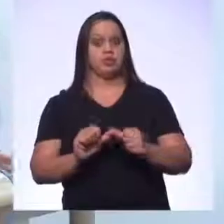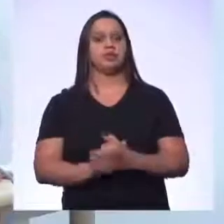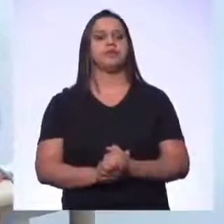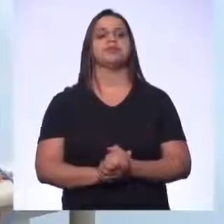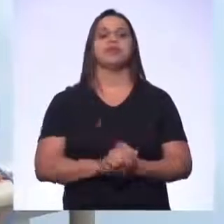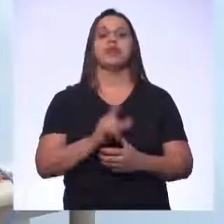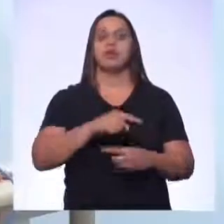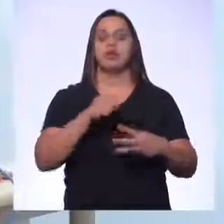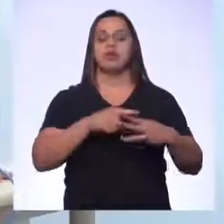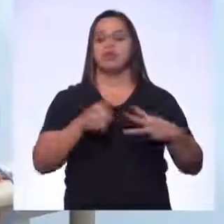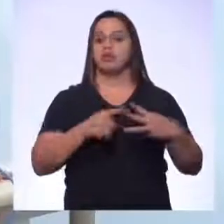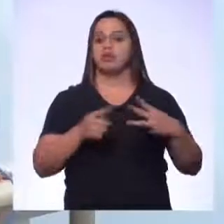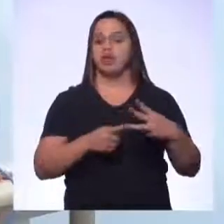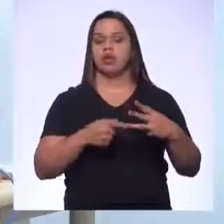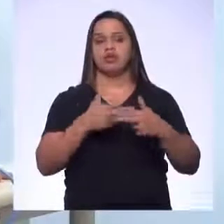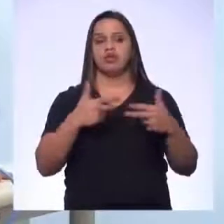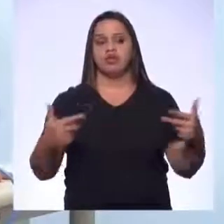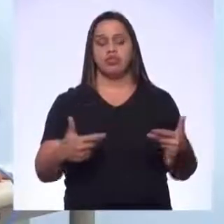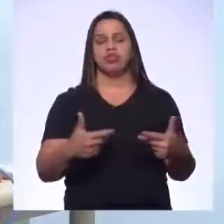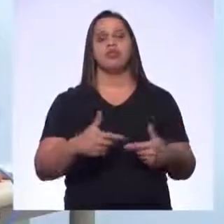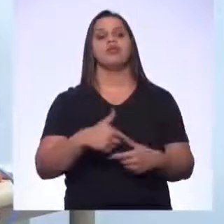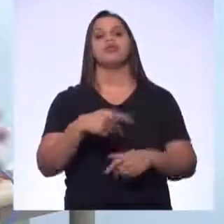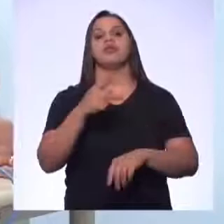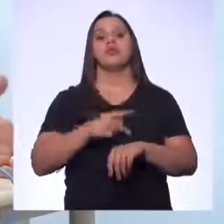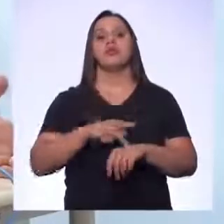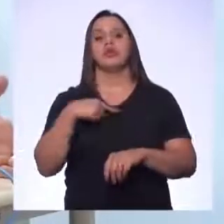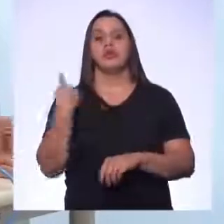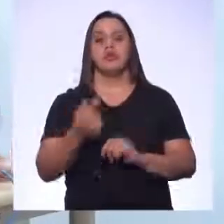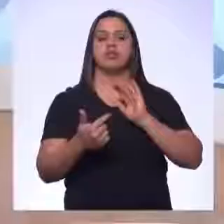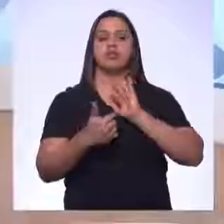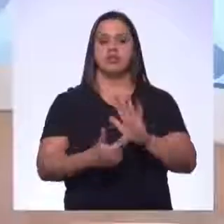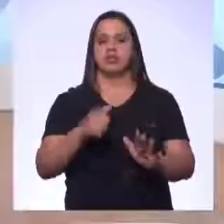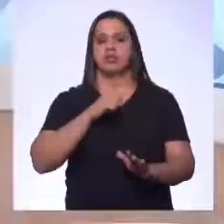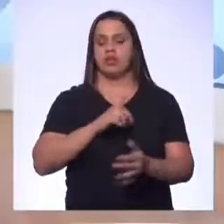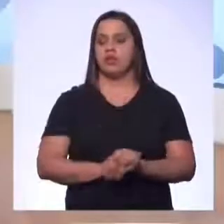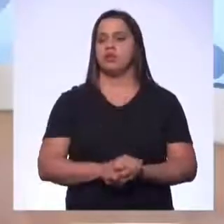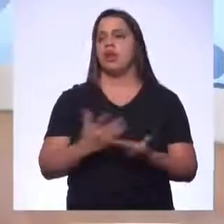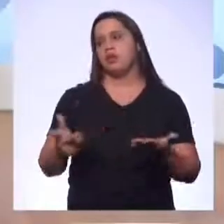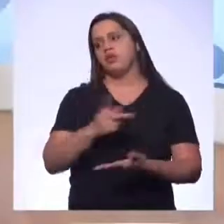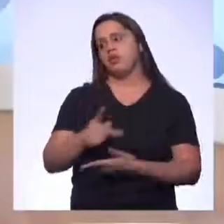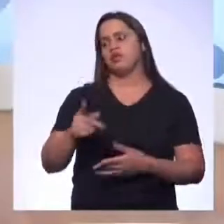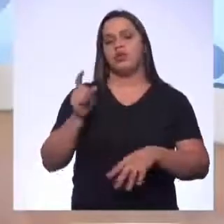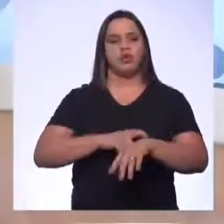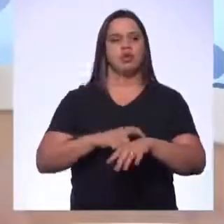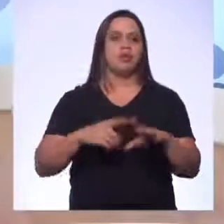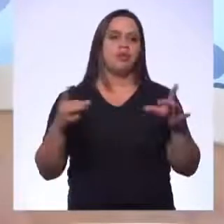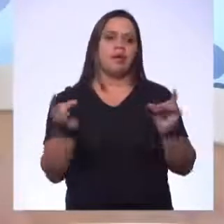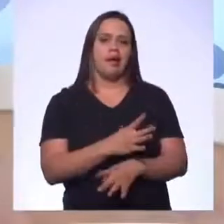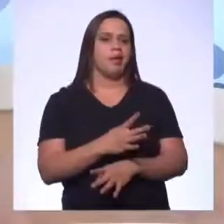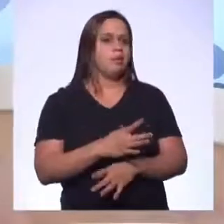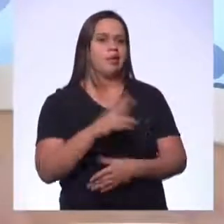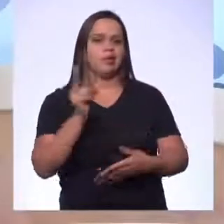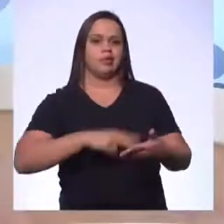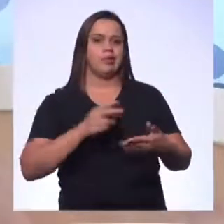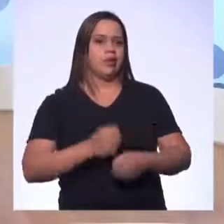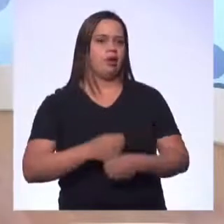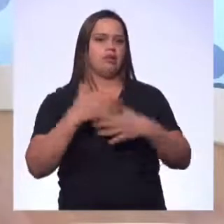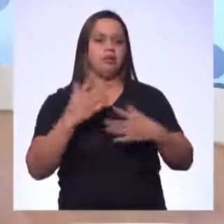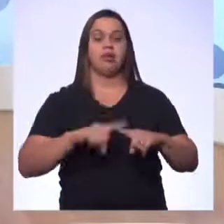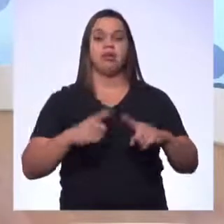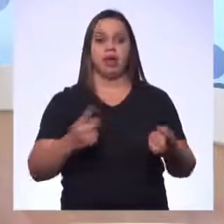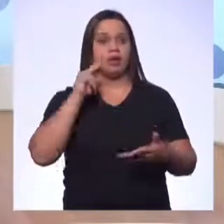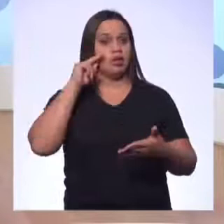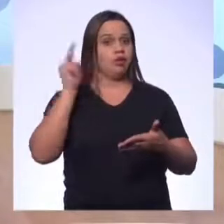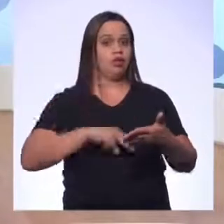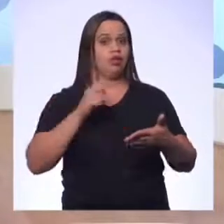de rochas que nós temos aí. Tá? Bom, professora, infelizmente o tempo acabou, né? Não dá para se estender mais. Né? Mas eu